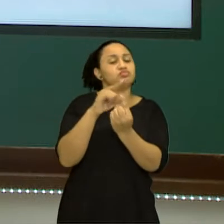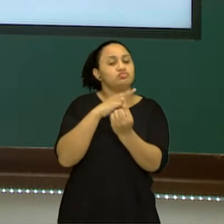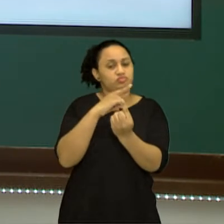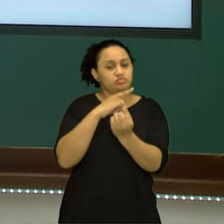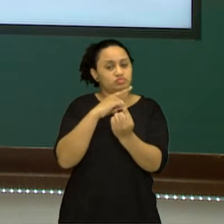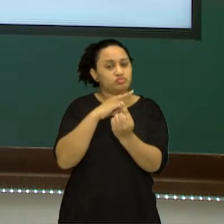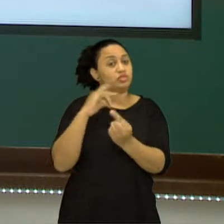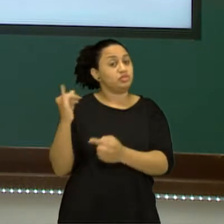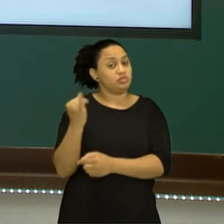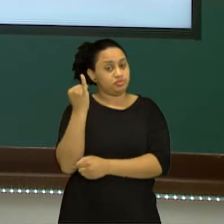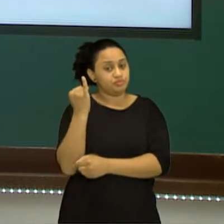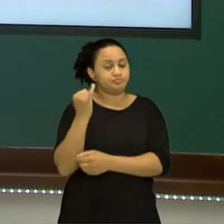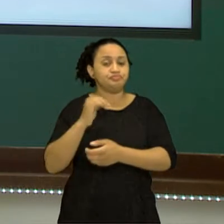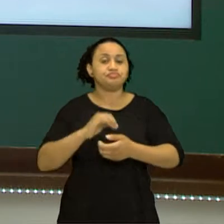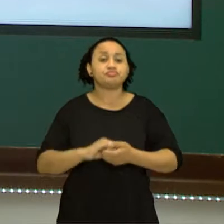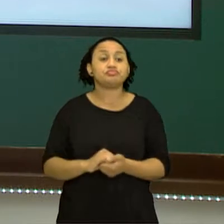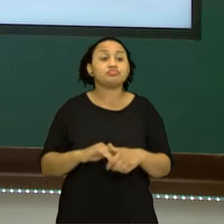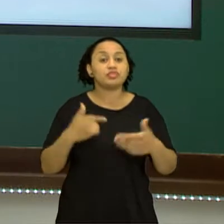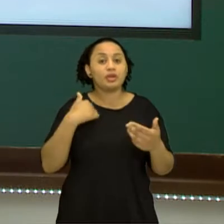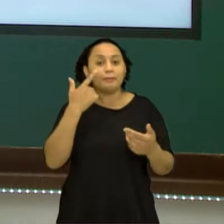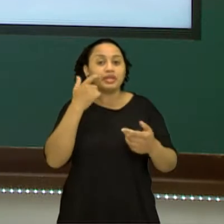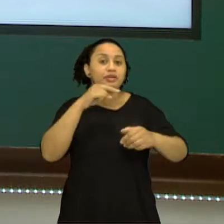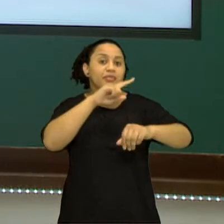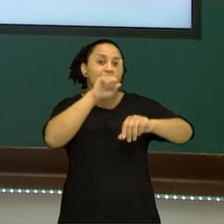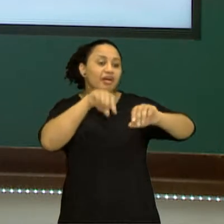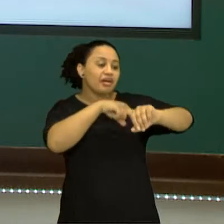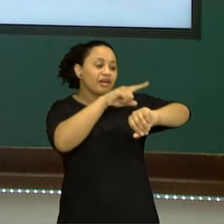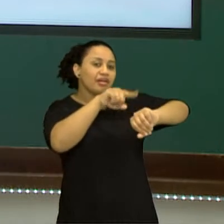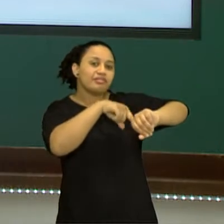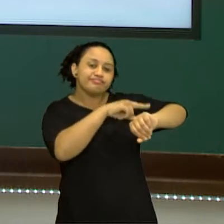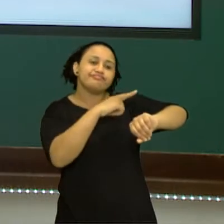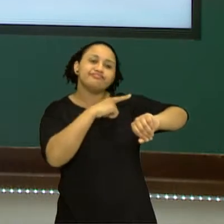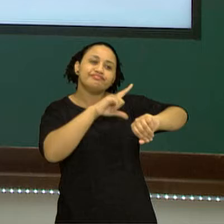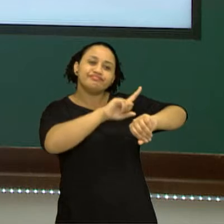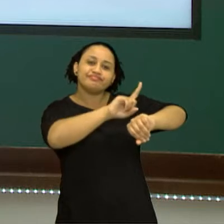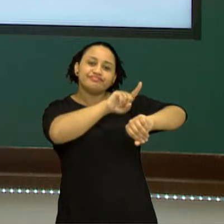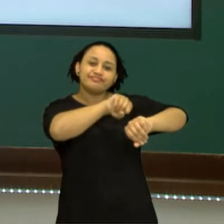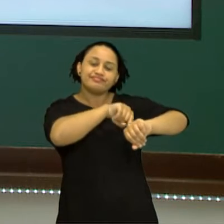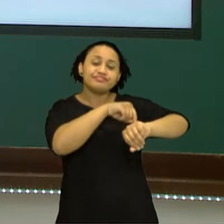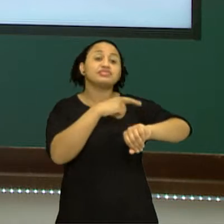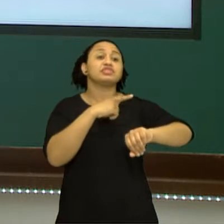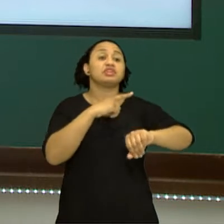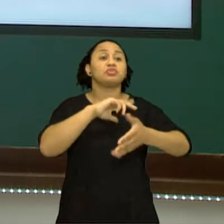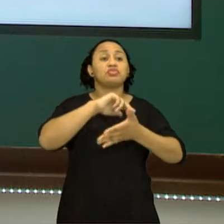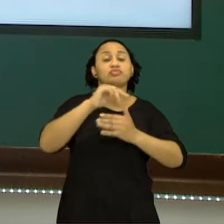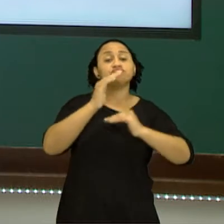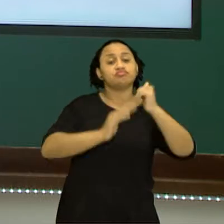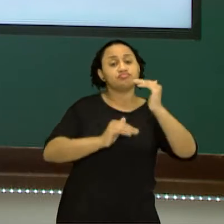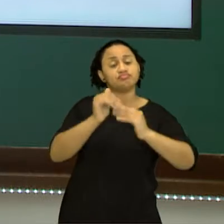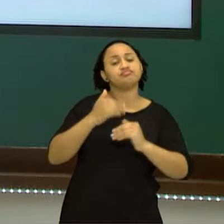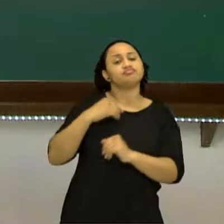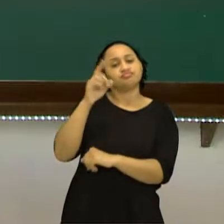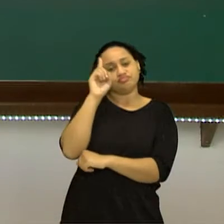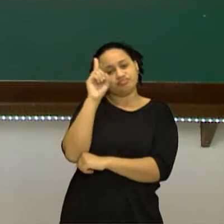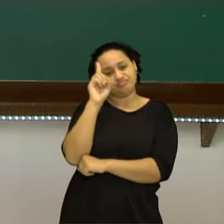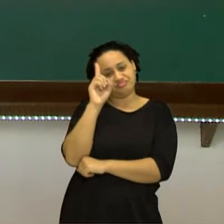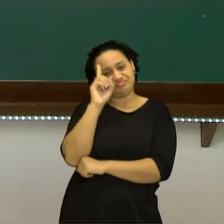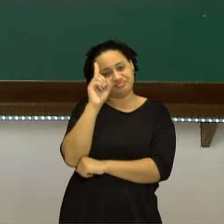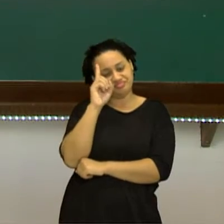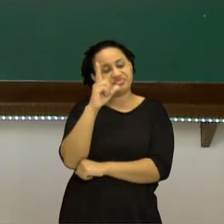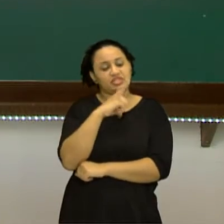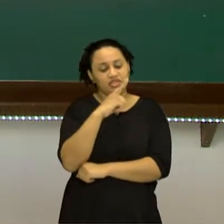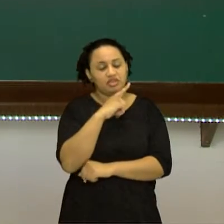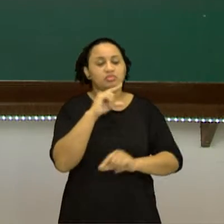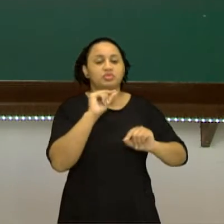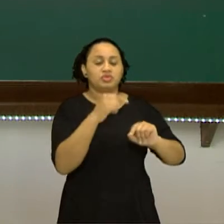objetivos. Importante aí, né? Olha o reloginho passando para a gente aí. Nós temos muitas atividades no nosso dia a dia, né? Nós temos